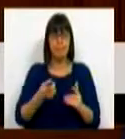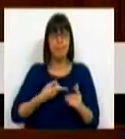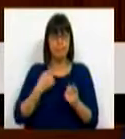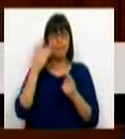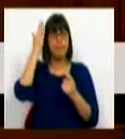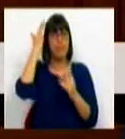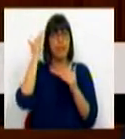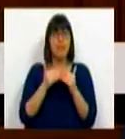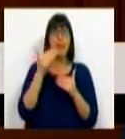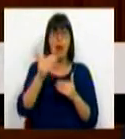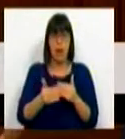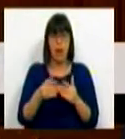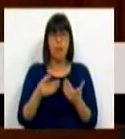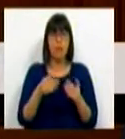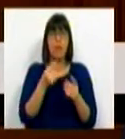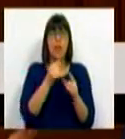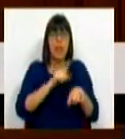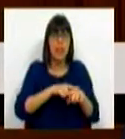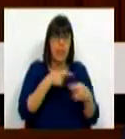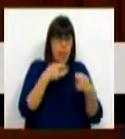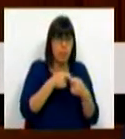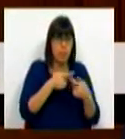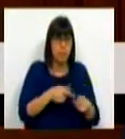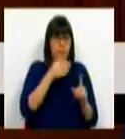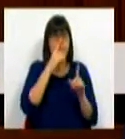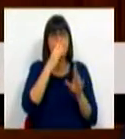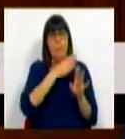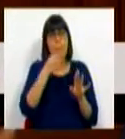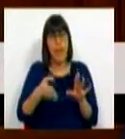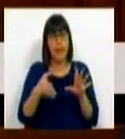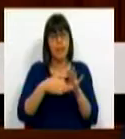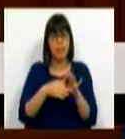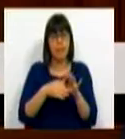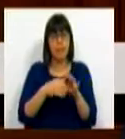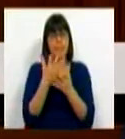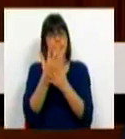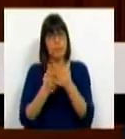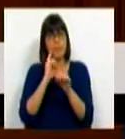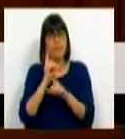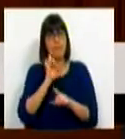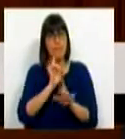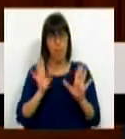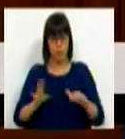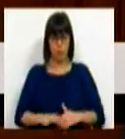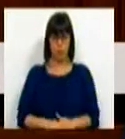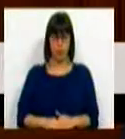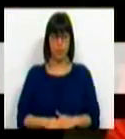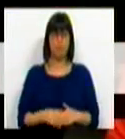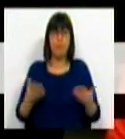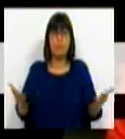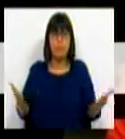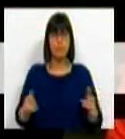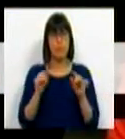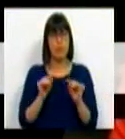que projetar os cash flows no tempo e temos que aplicar, digamos, o desconto desses valores. E,